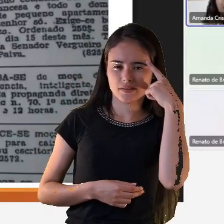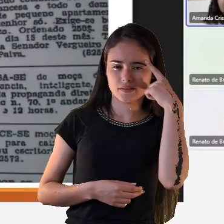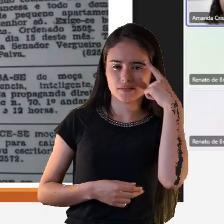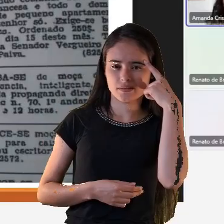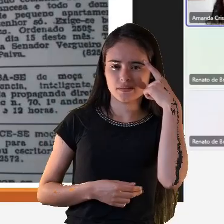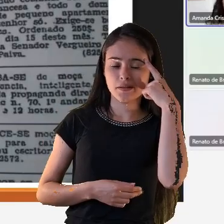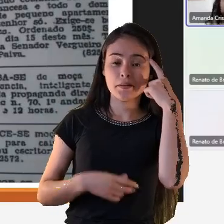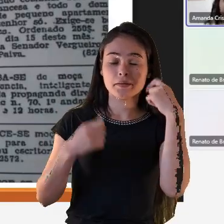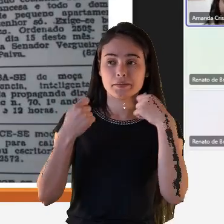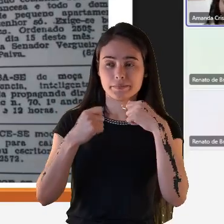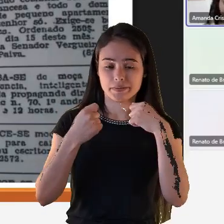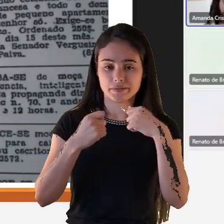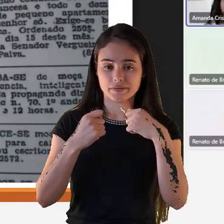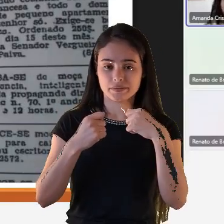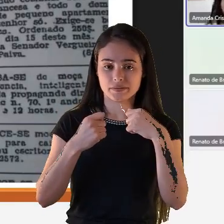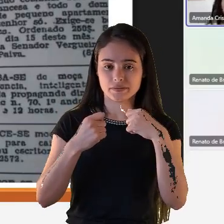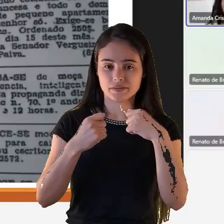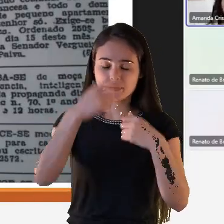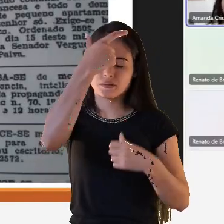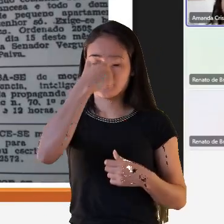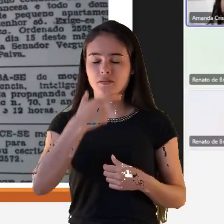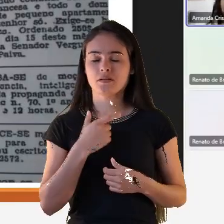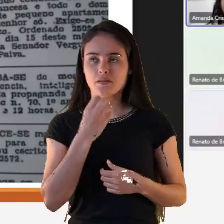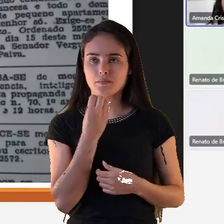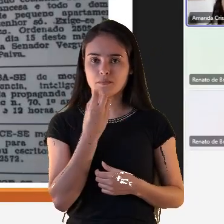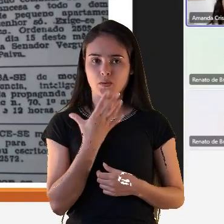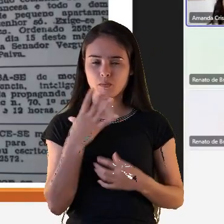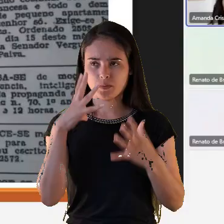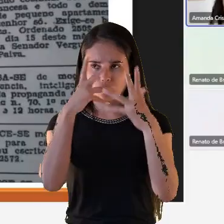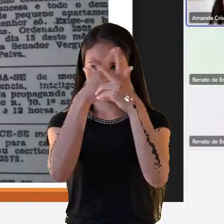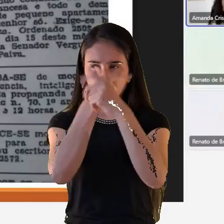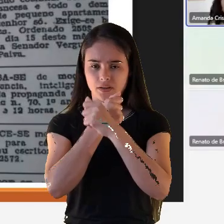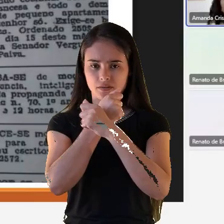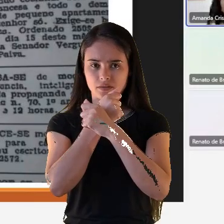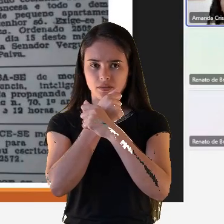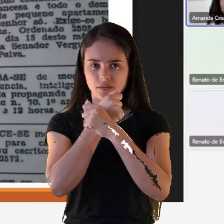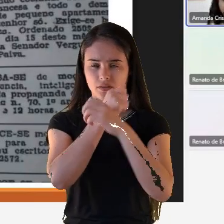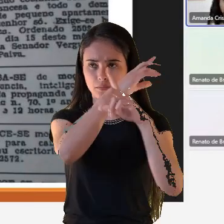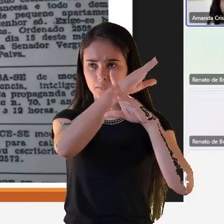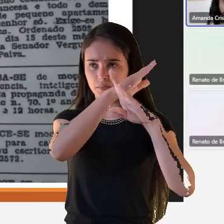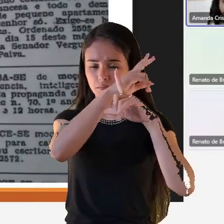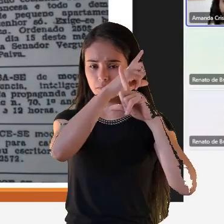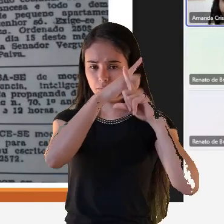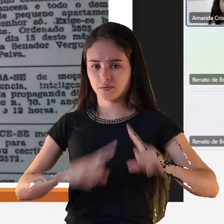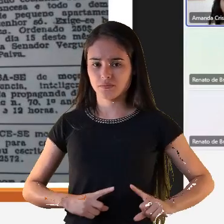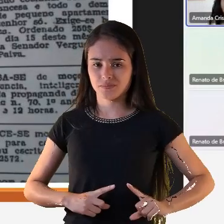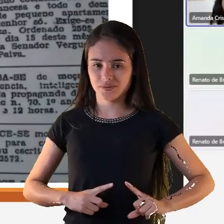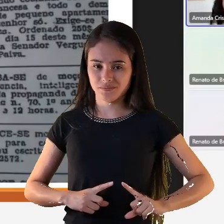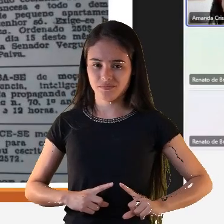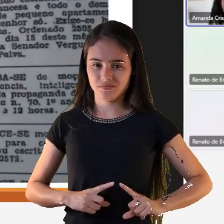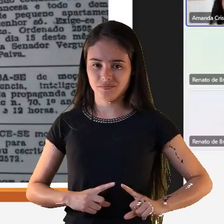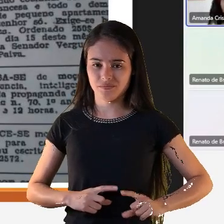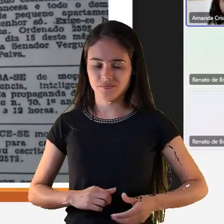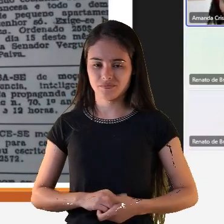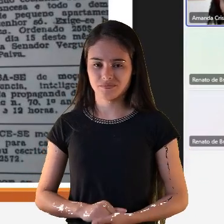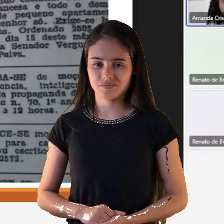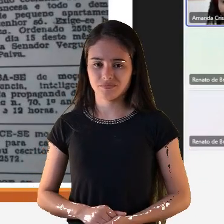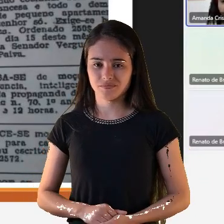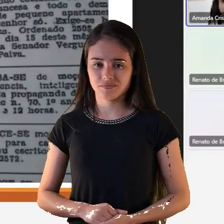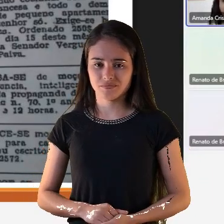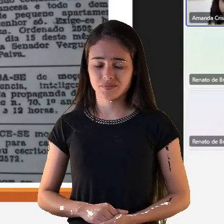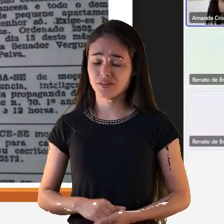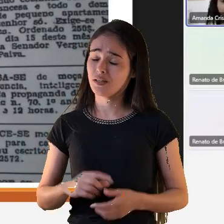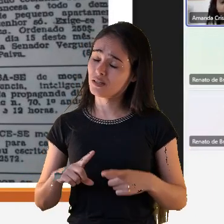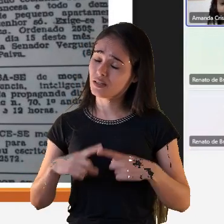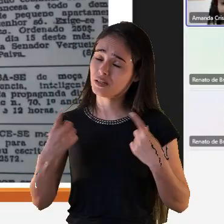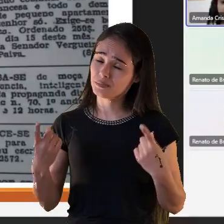Para vocês terem noção, eu passei a colocar foto em currículo depois que eu já